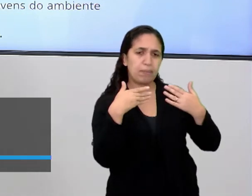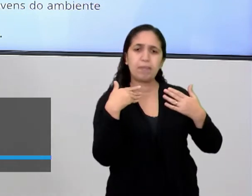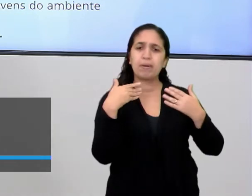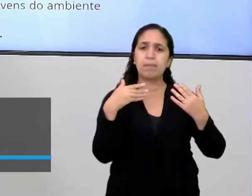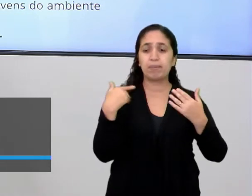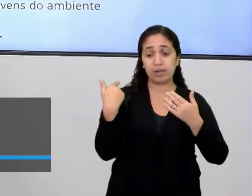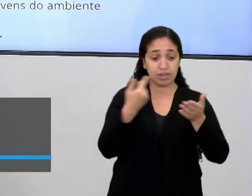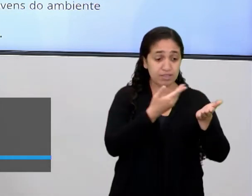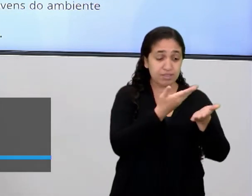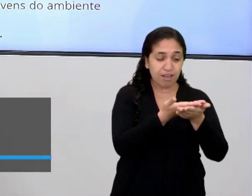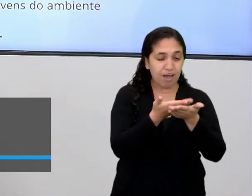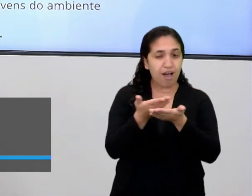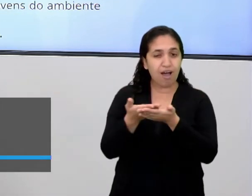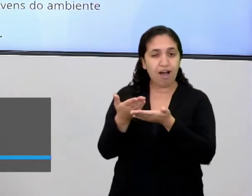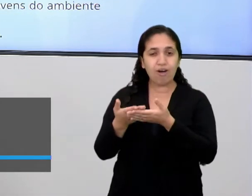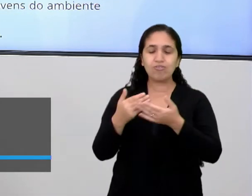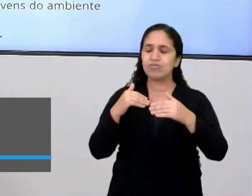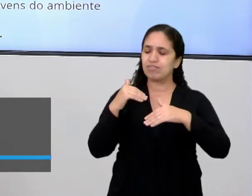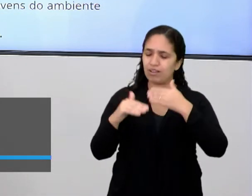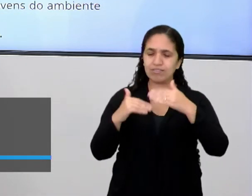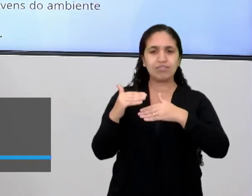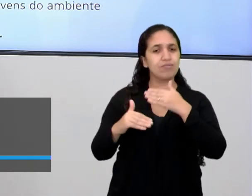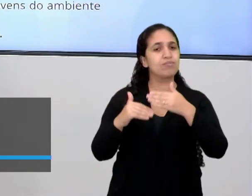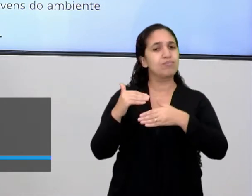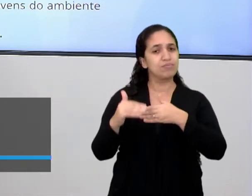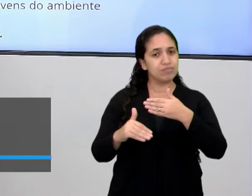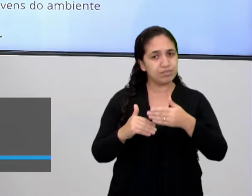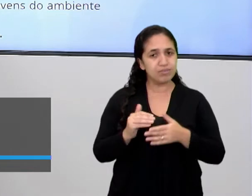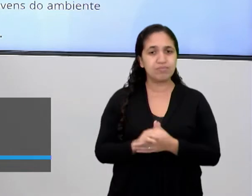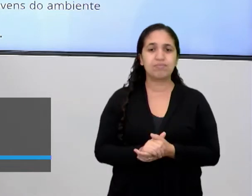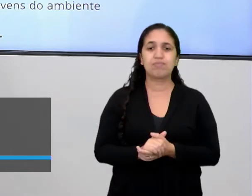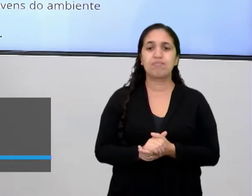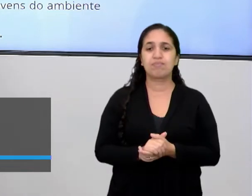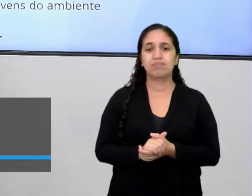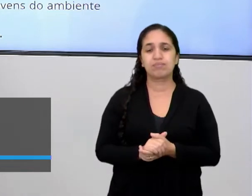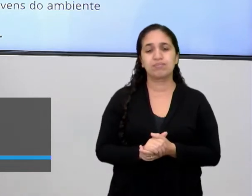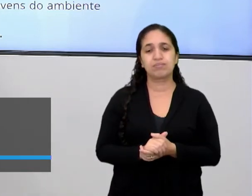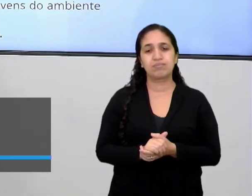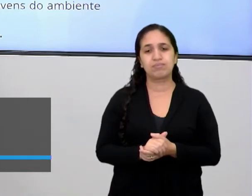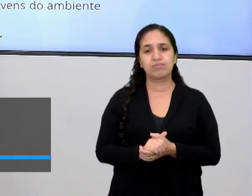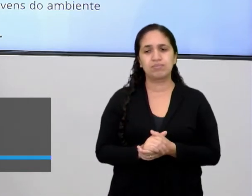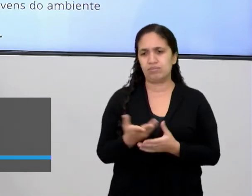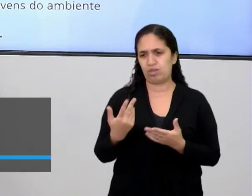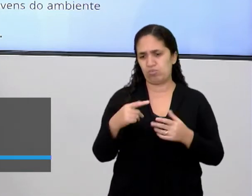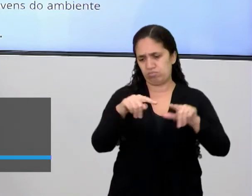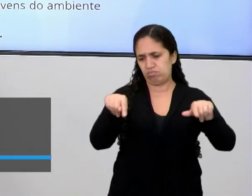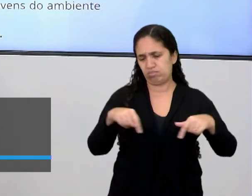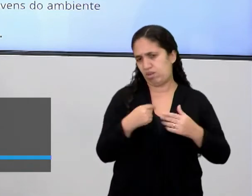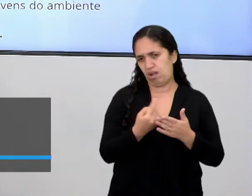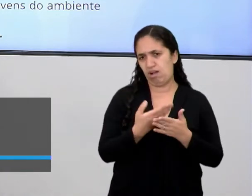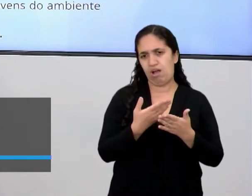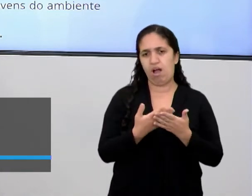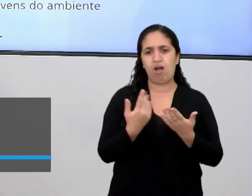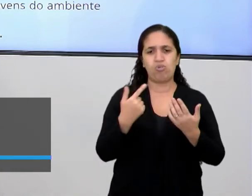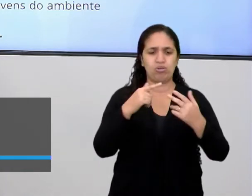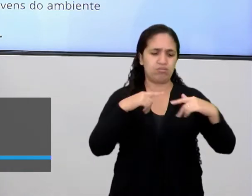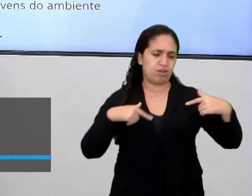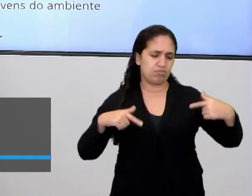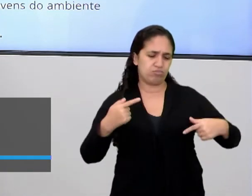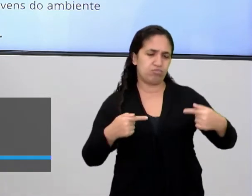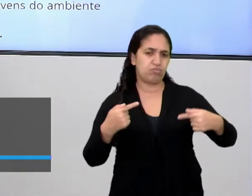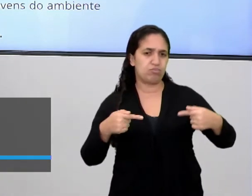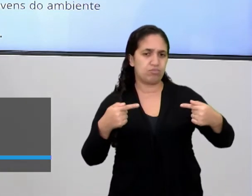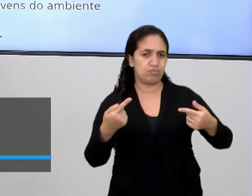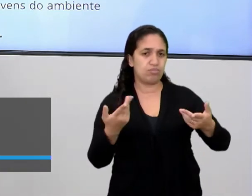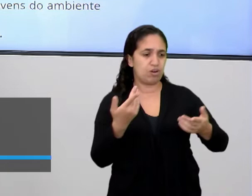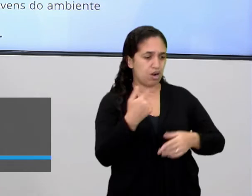essas aulas aí que a gente desenvolveu com vocês, tá ok? Se quiser colocar aí, né, dentro de uma sala de aula, né, para mostrar,